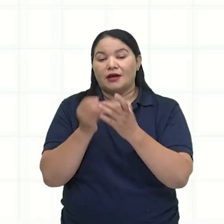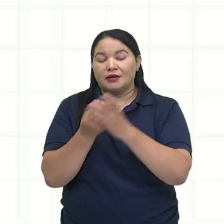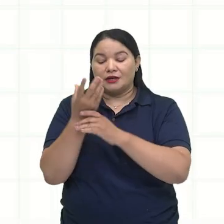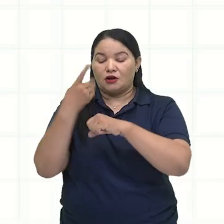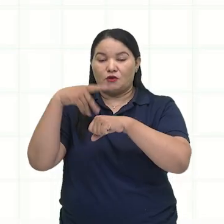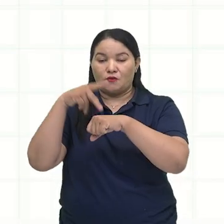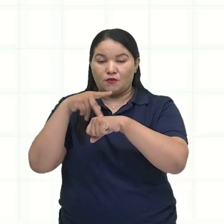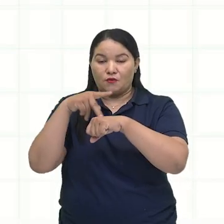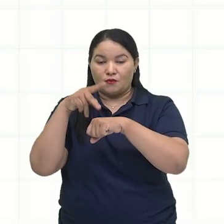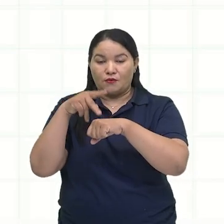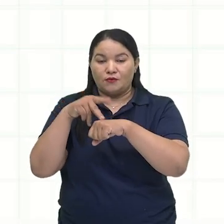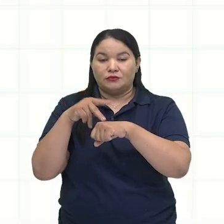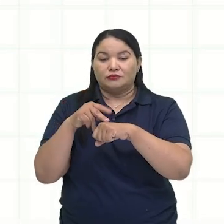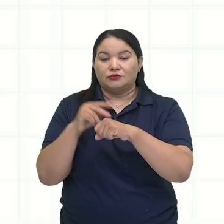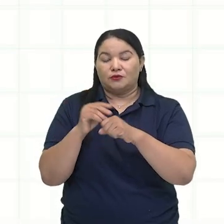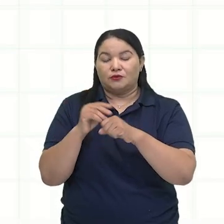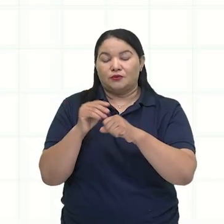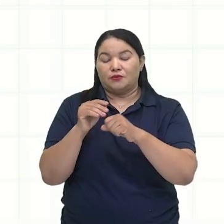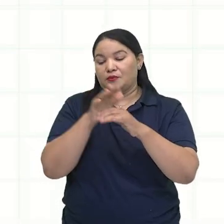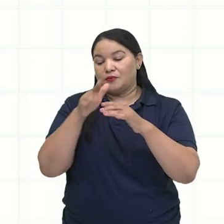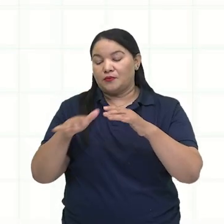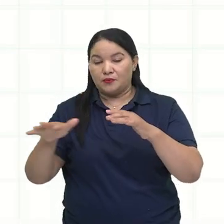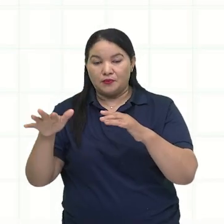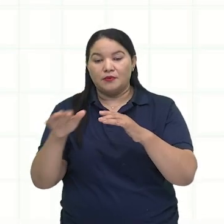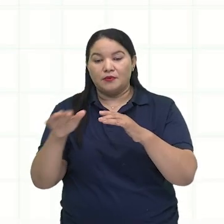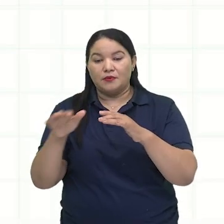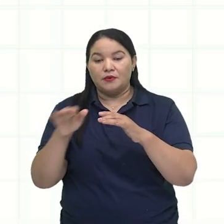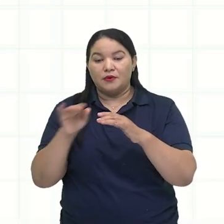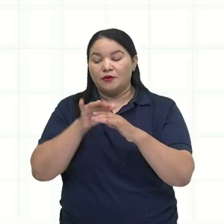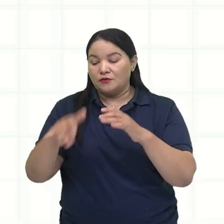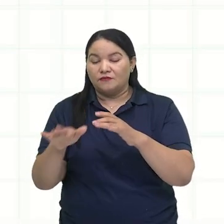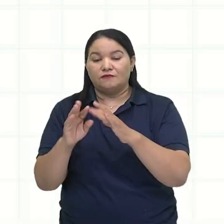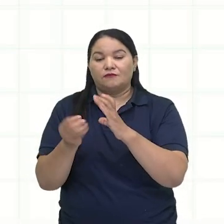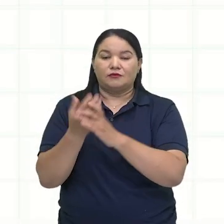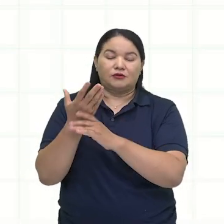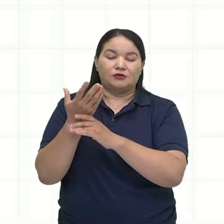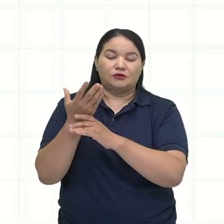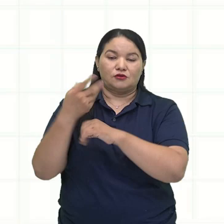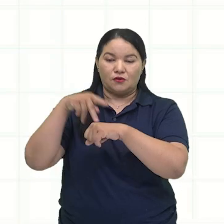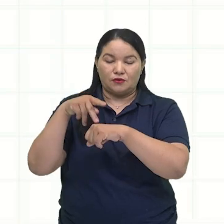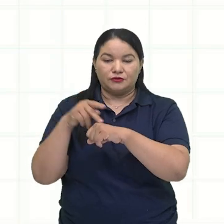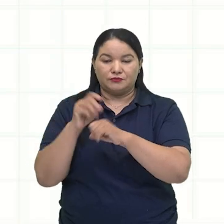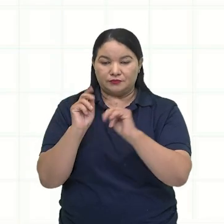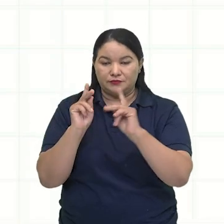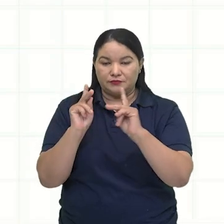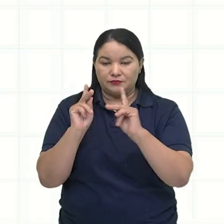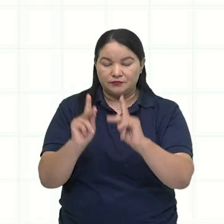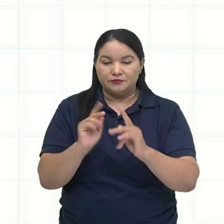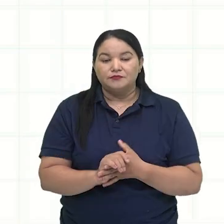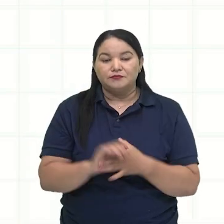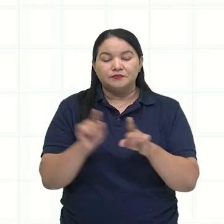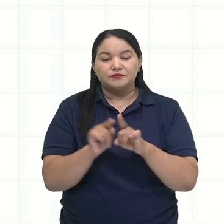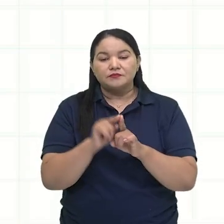estão aqui fora do resfriamento, certo? E nós vamos ter aqui como exemplo